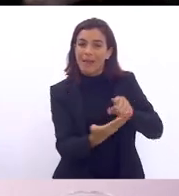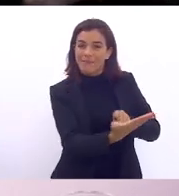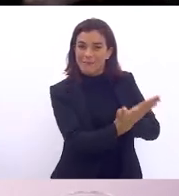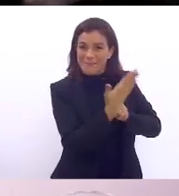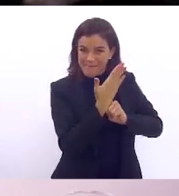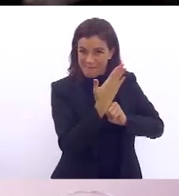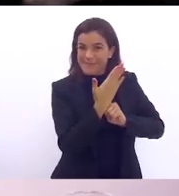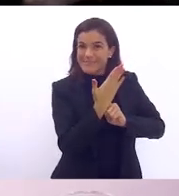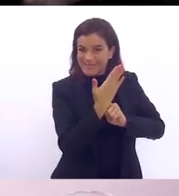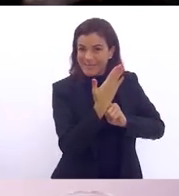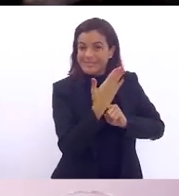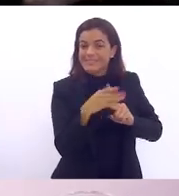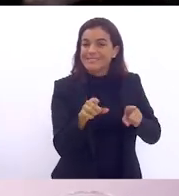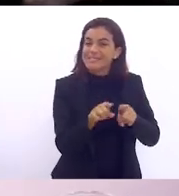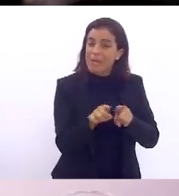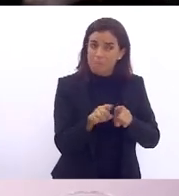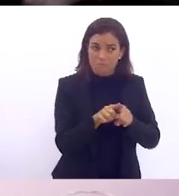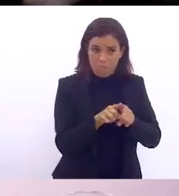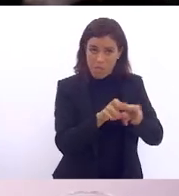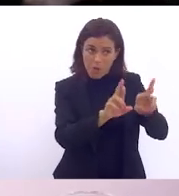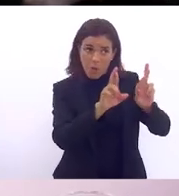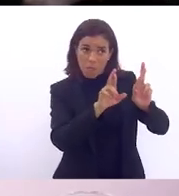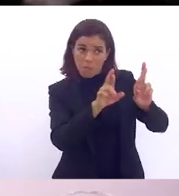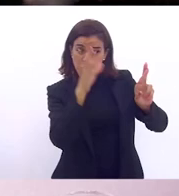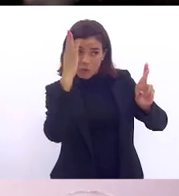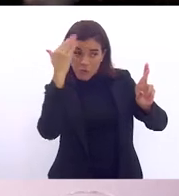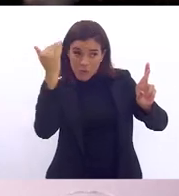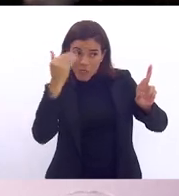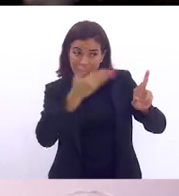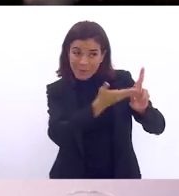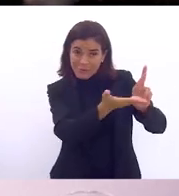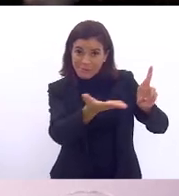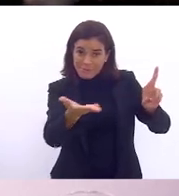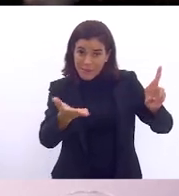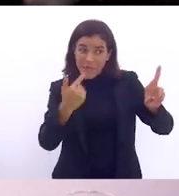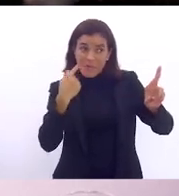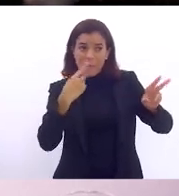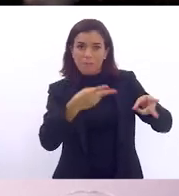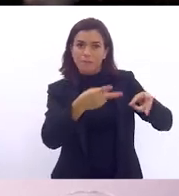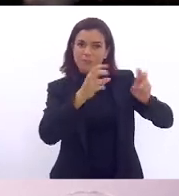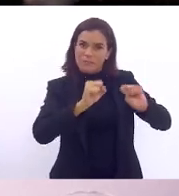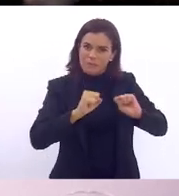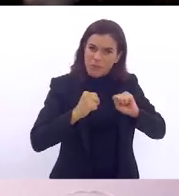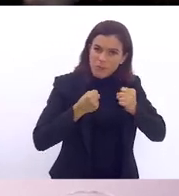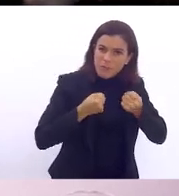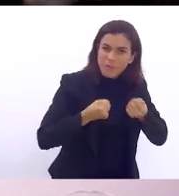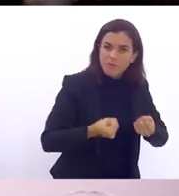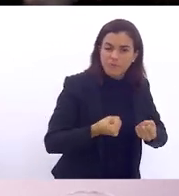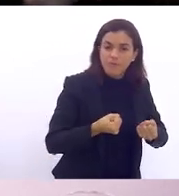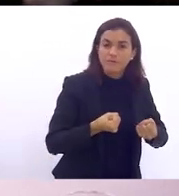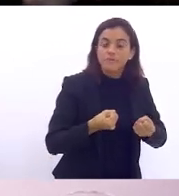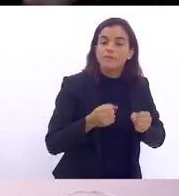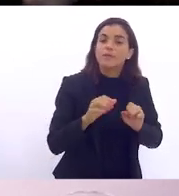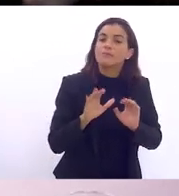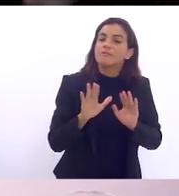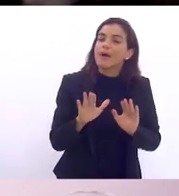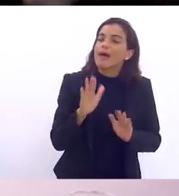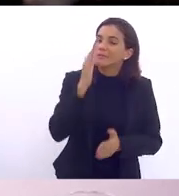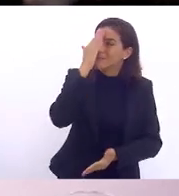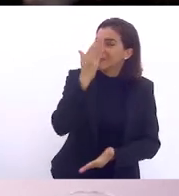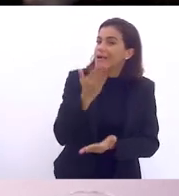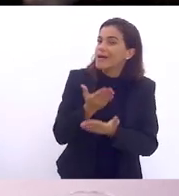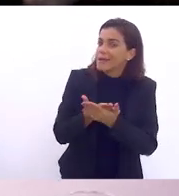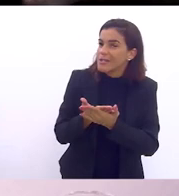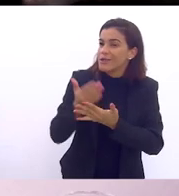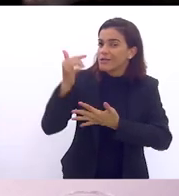eh eh sucesso aí nessa empreitada percebo que eles o esforço tá sendo feito mas acredito que